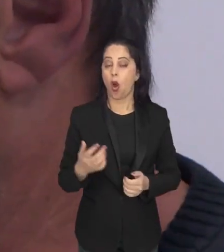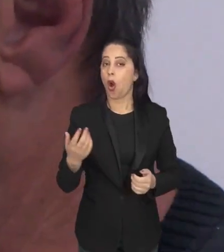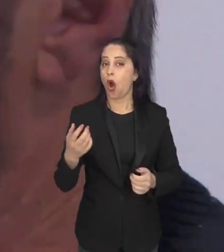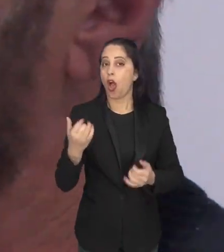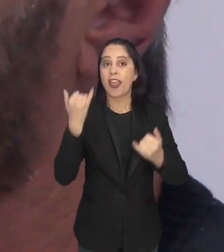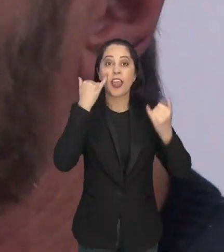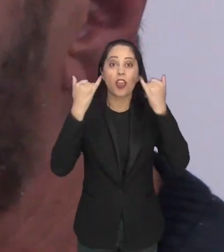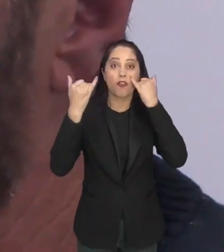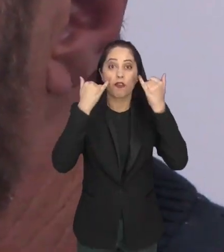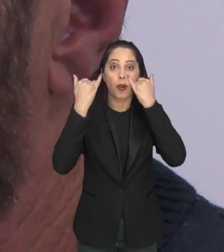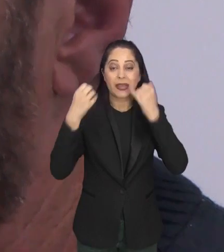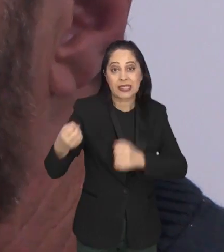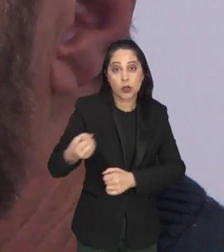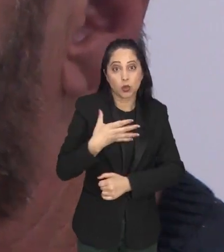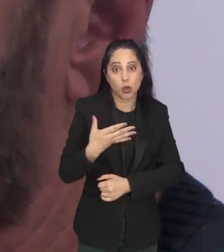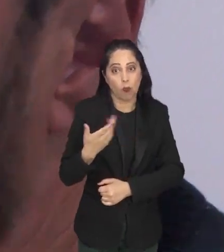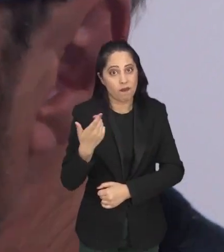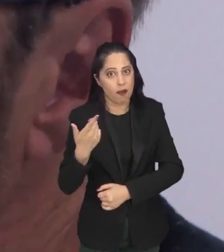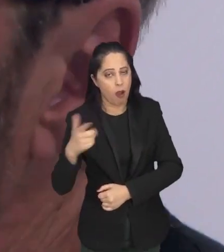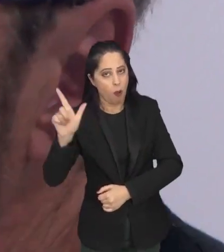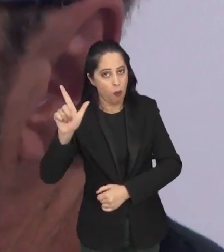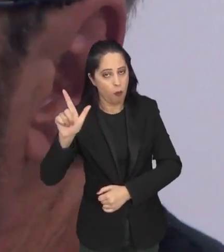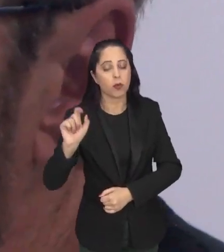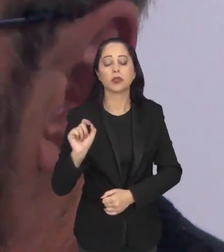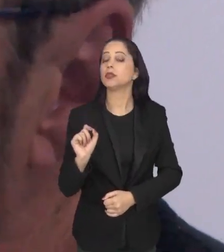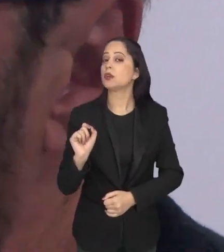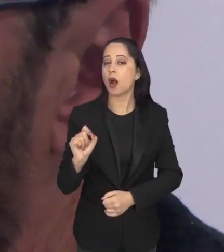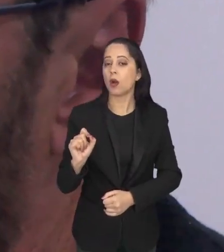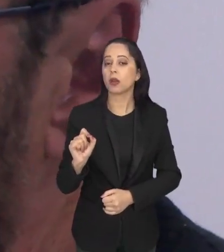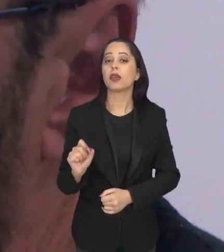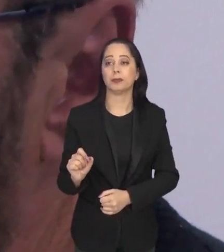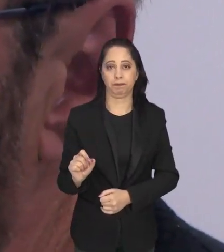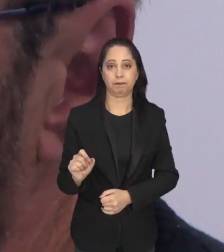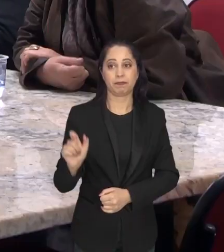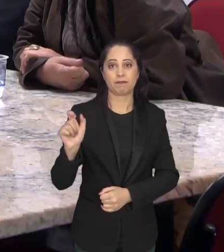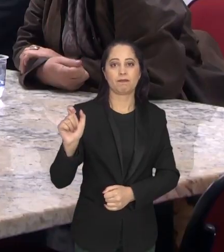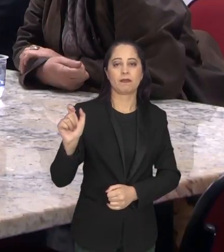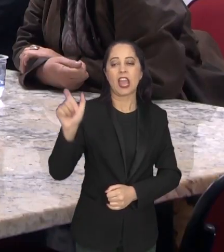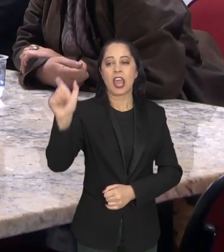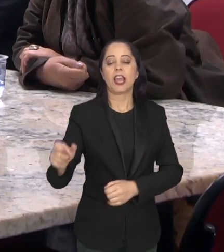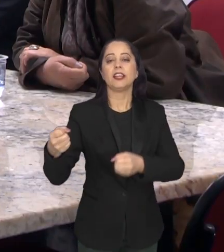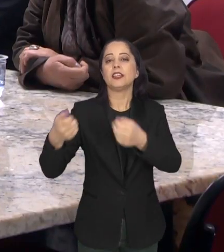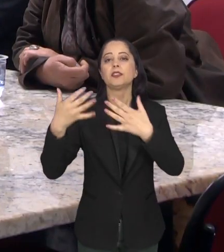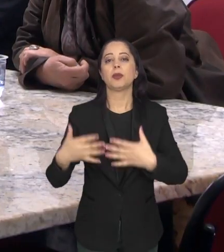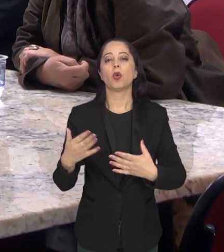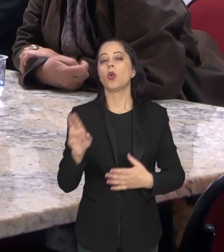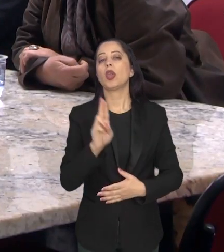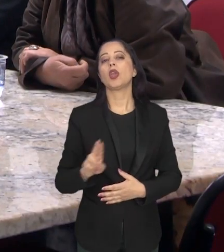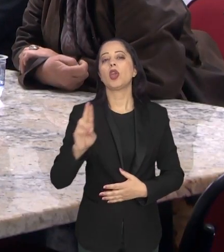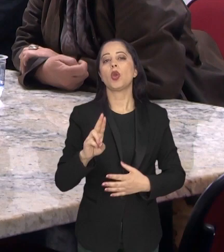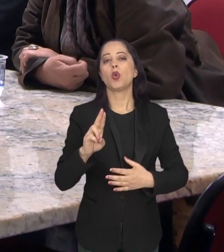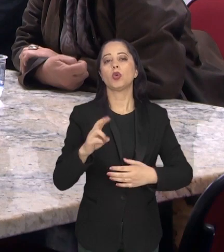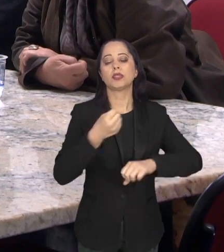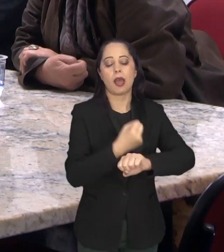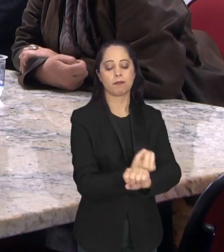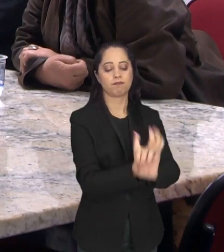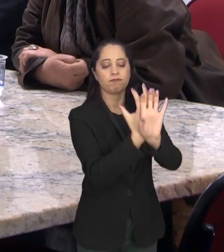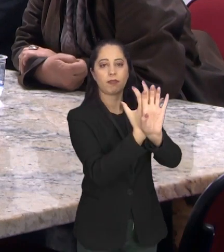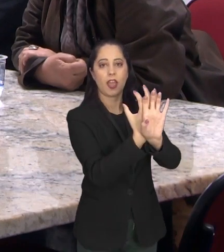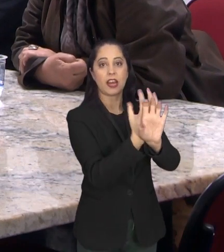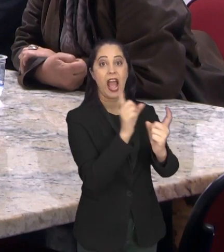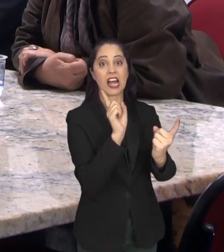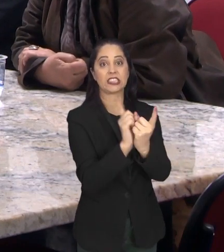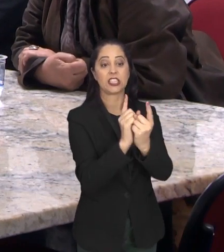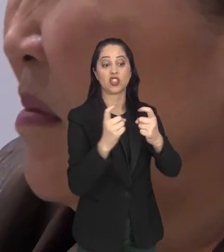Outra novidade revelada pelo diretor do Departamento Hospitalar e Emergências é a utilização de telemedicina no